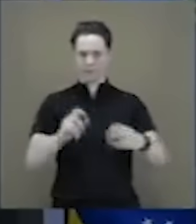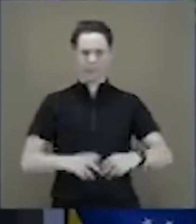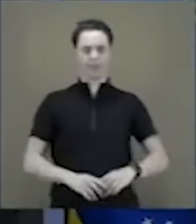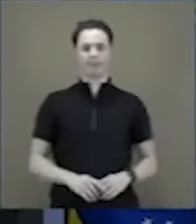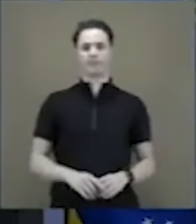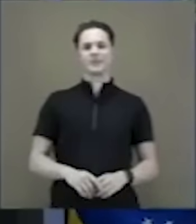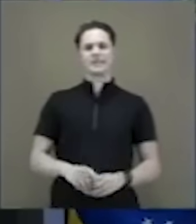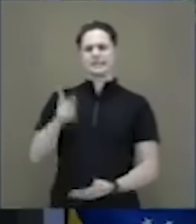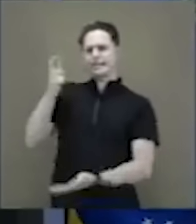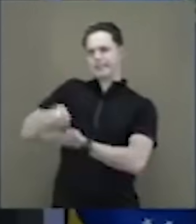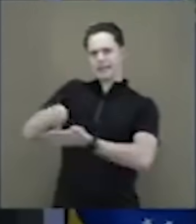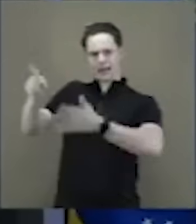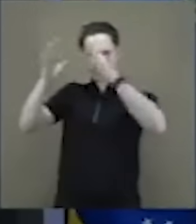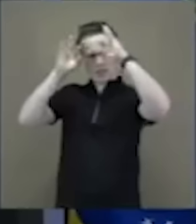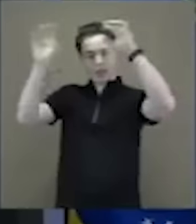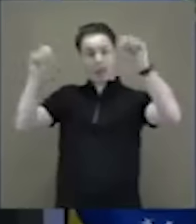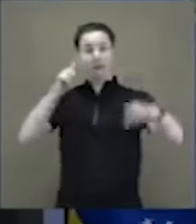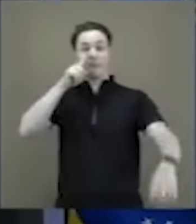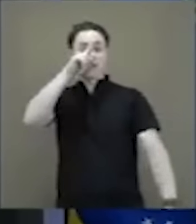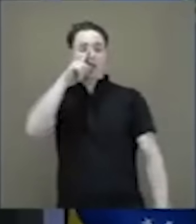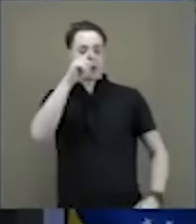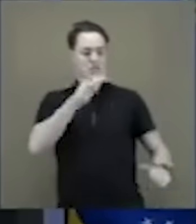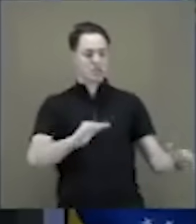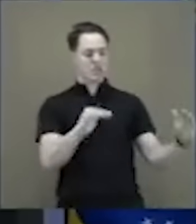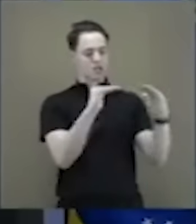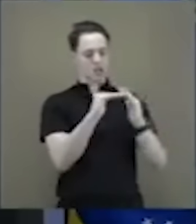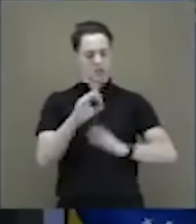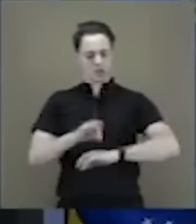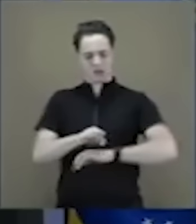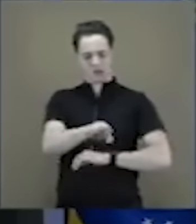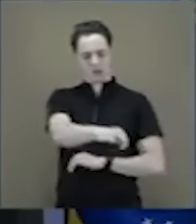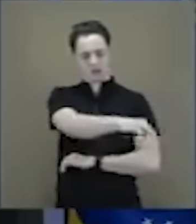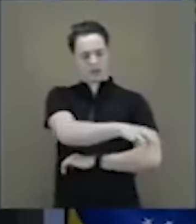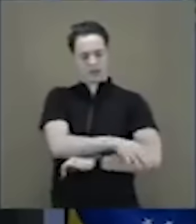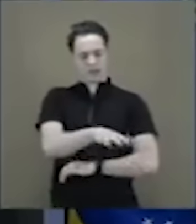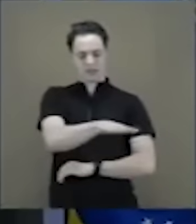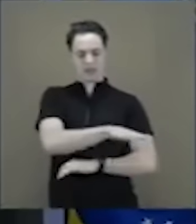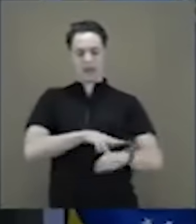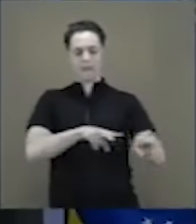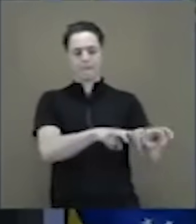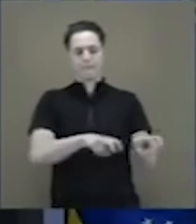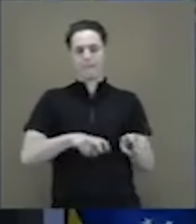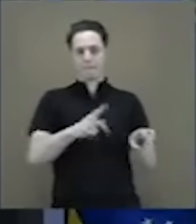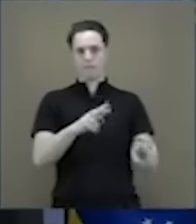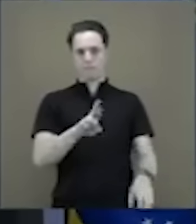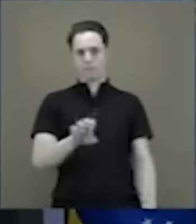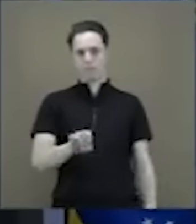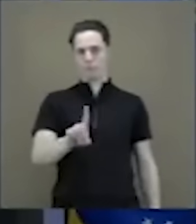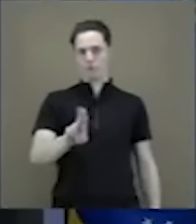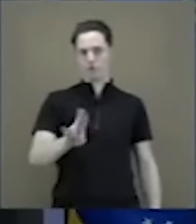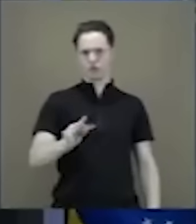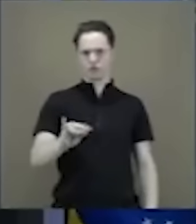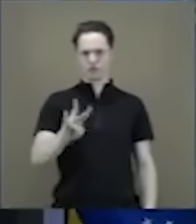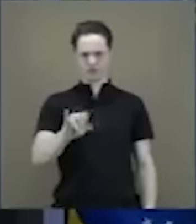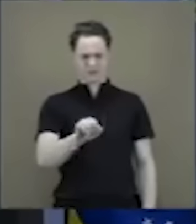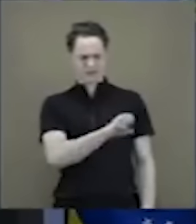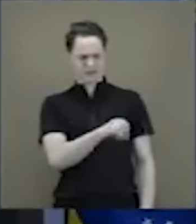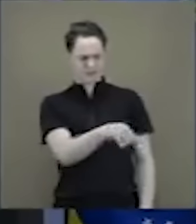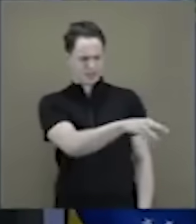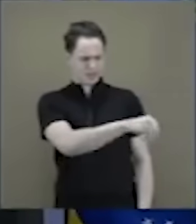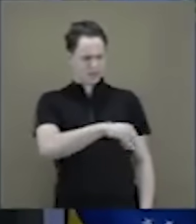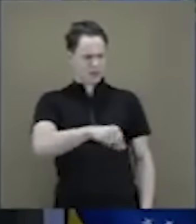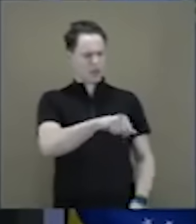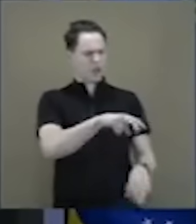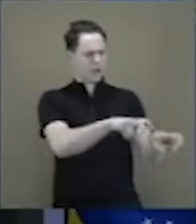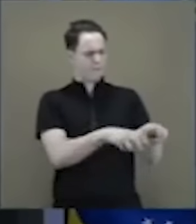do STF coloca em risco a propriedade da terra produtiva. Se a terra é produtiva, o que mais